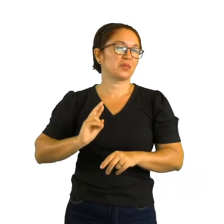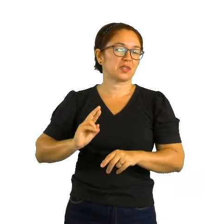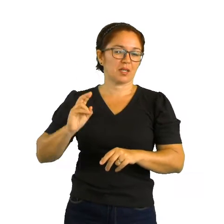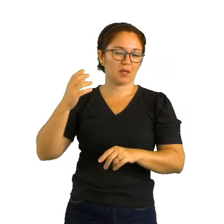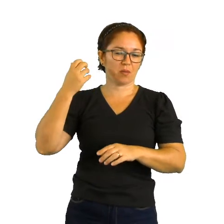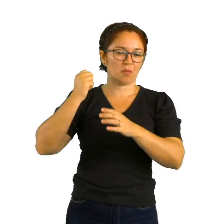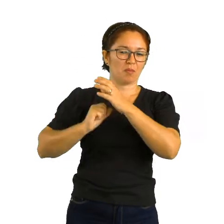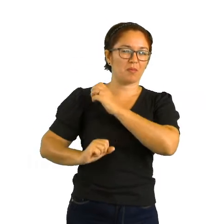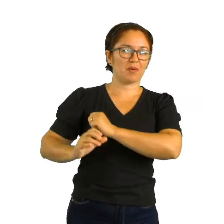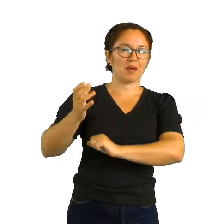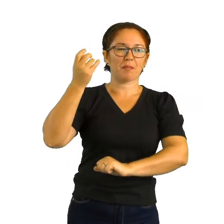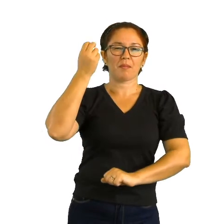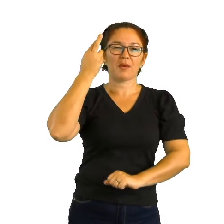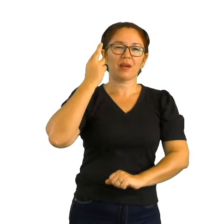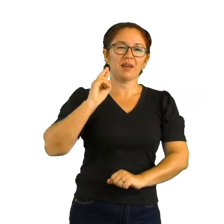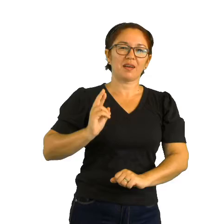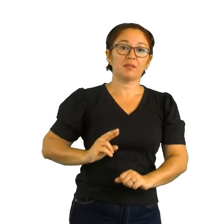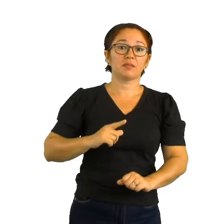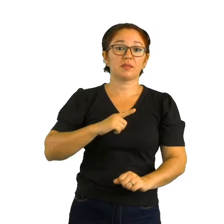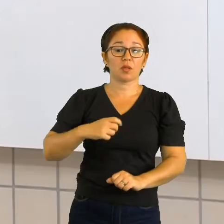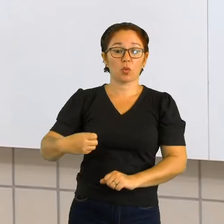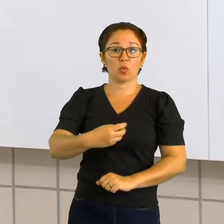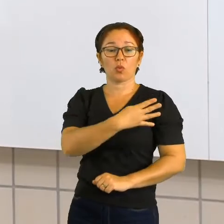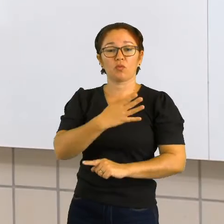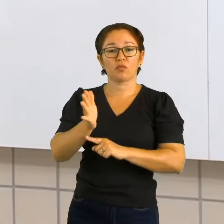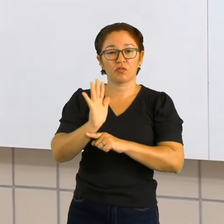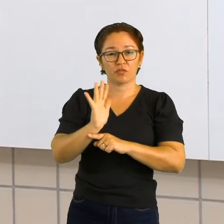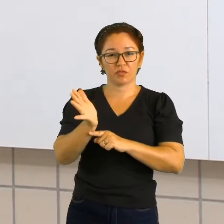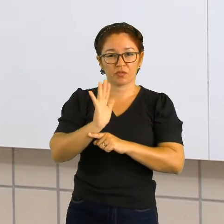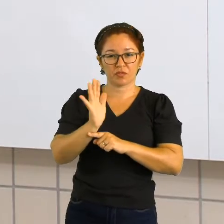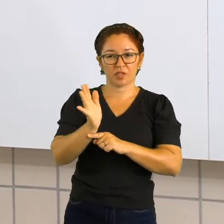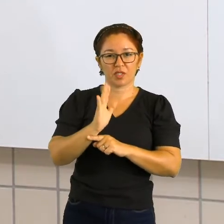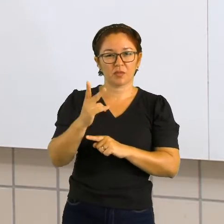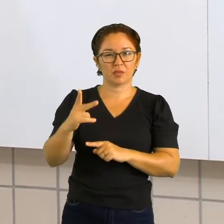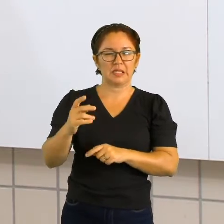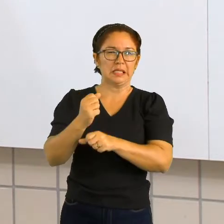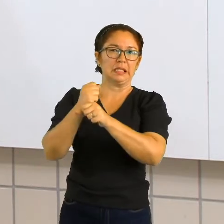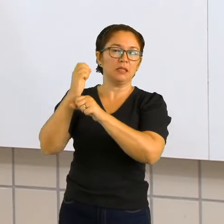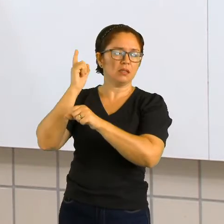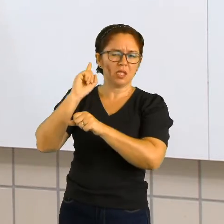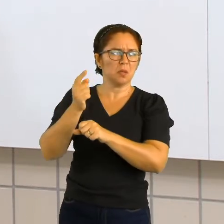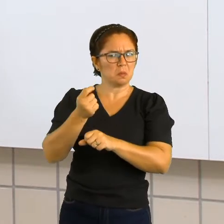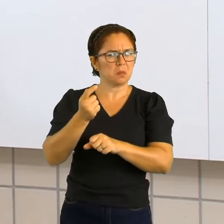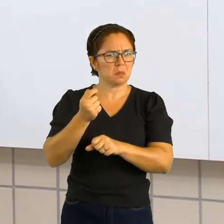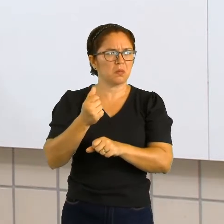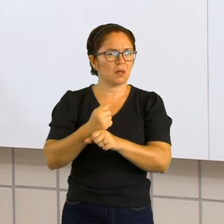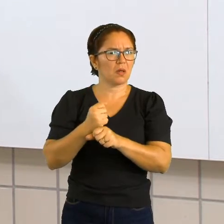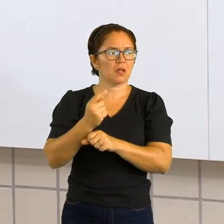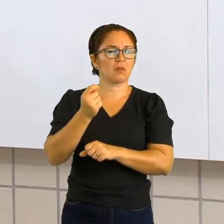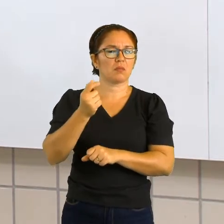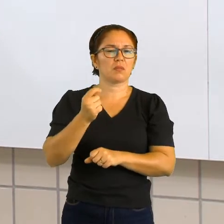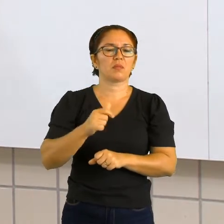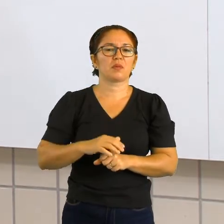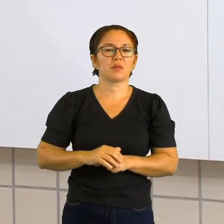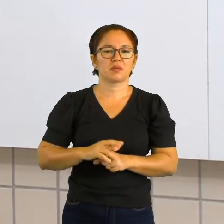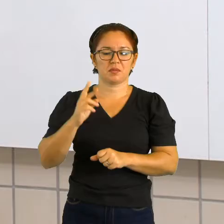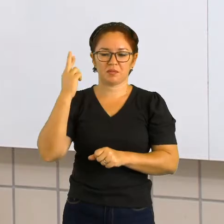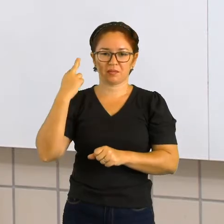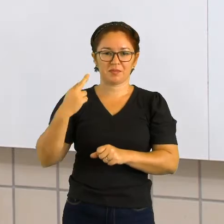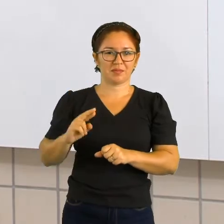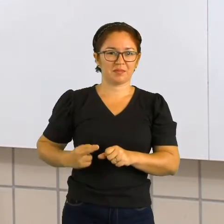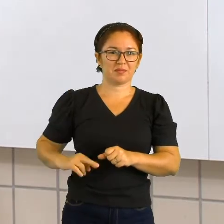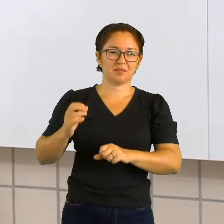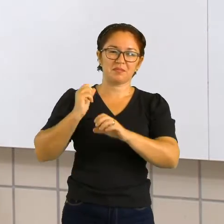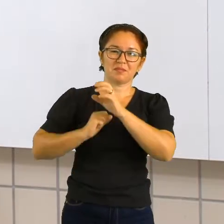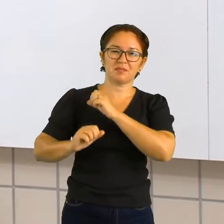né? Um filme bem recente assim, eu digo de poucos anos, aonde a Rapunzel era uma princesa